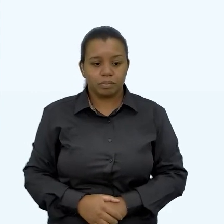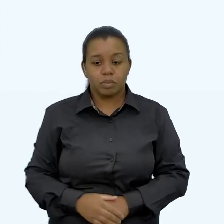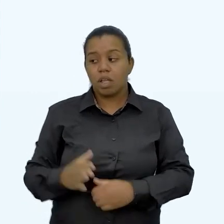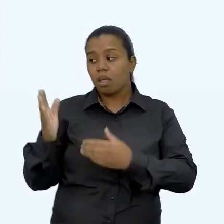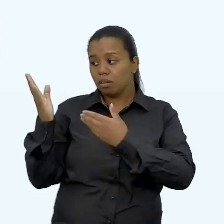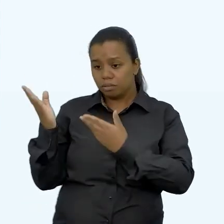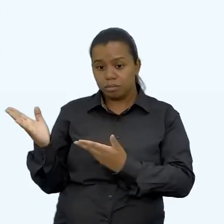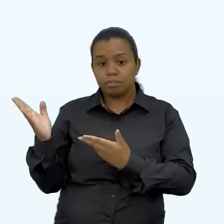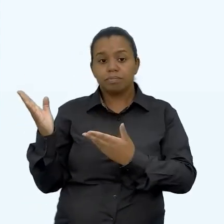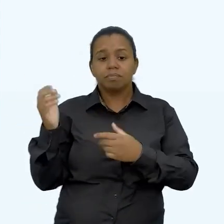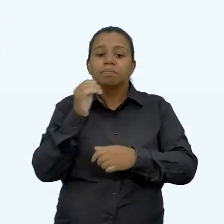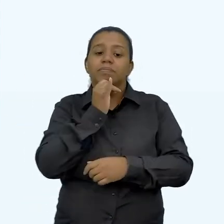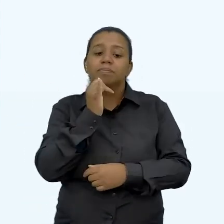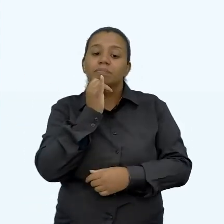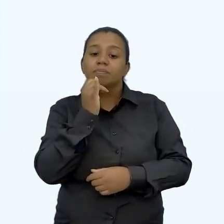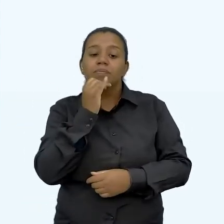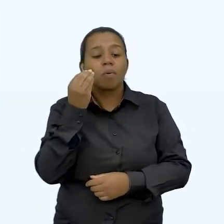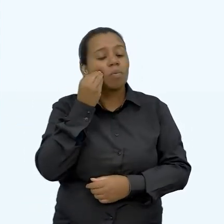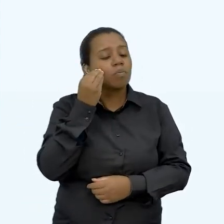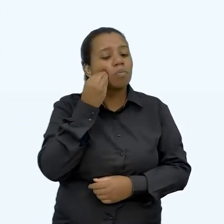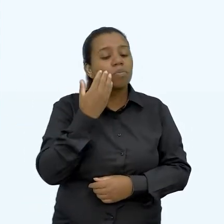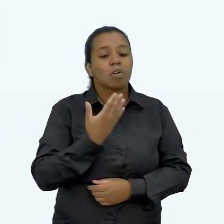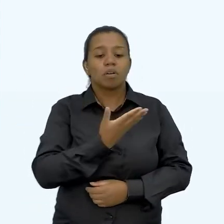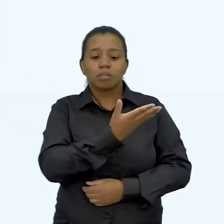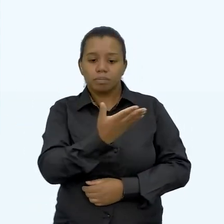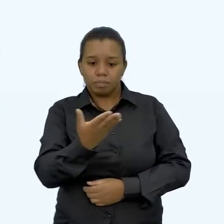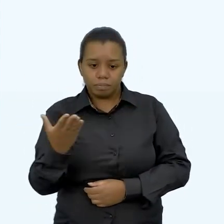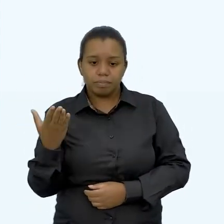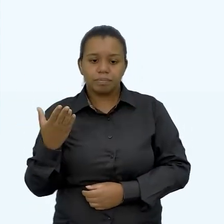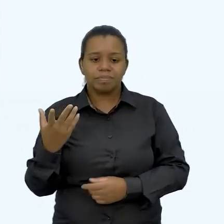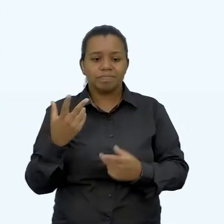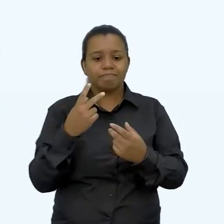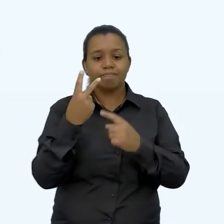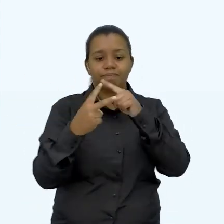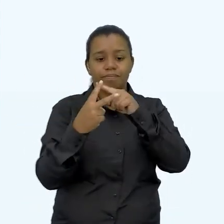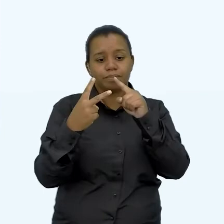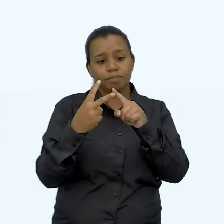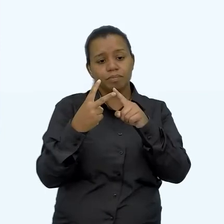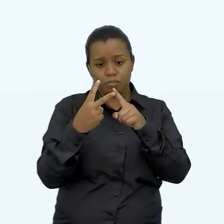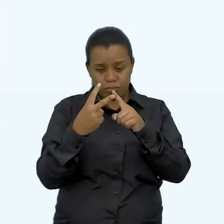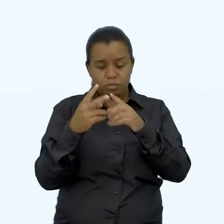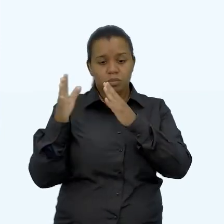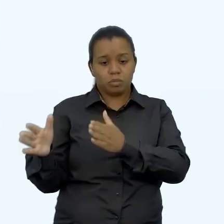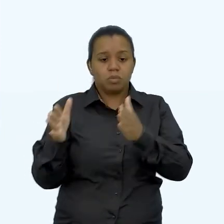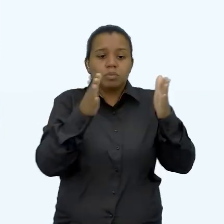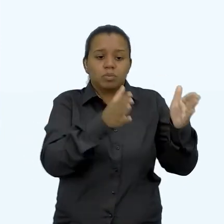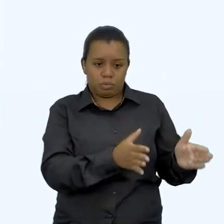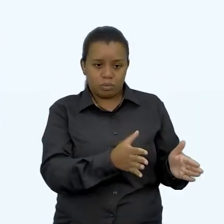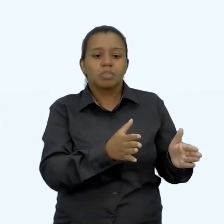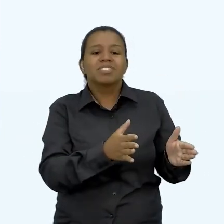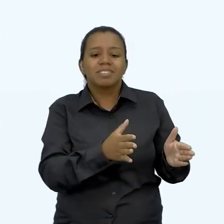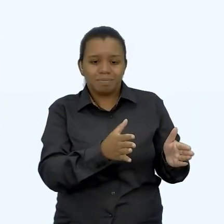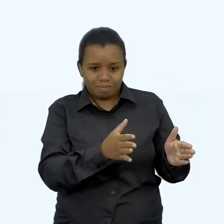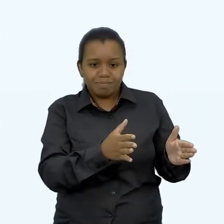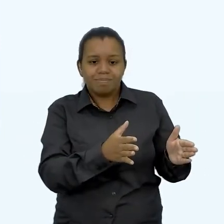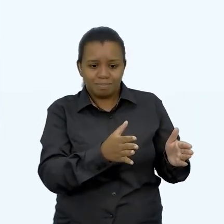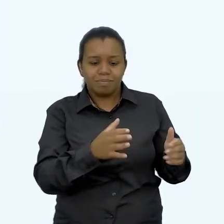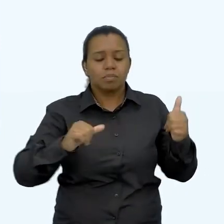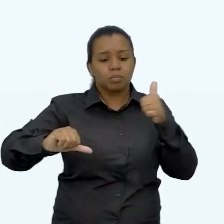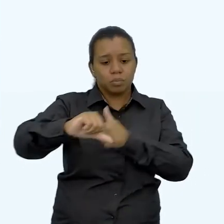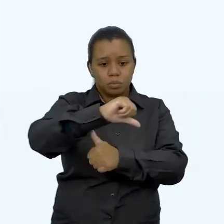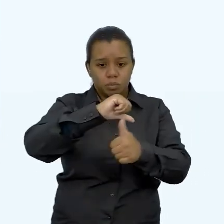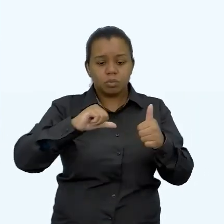Estes exemplos representam apenas dois dentre vários processos naturais que transformam constantemente nosso